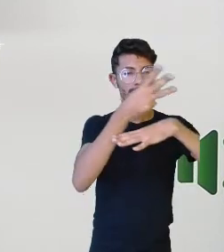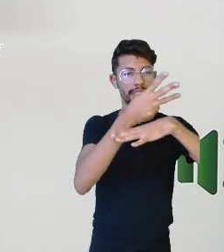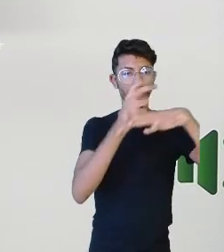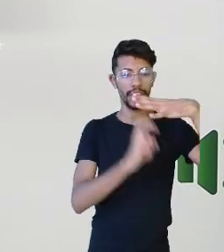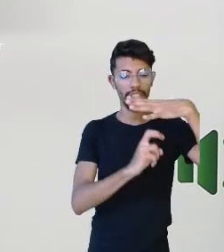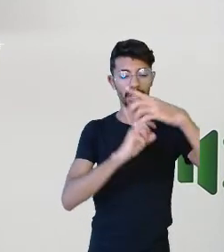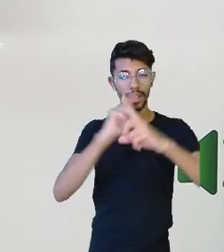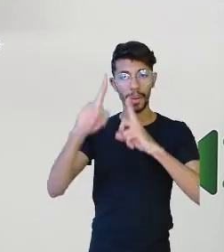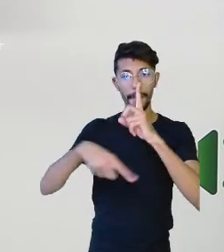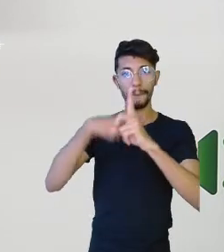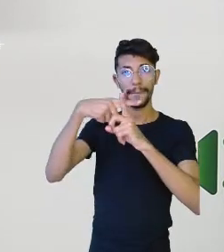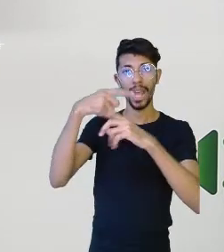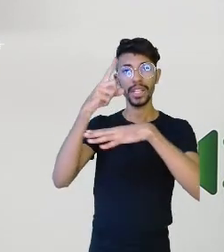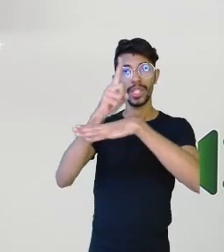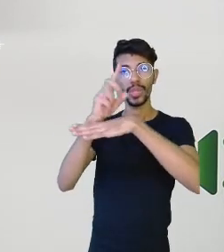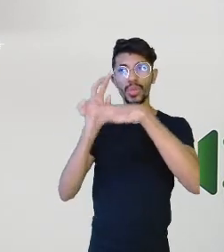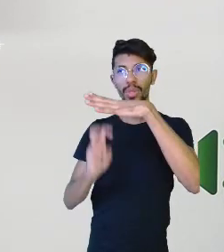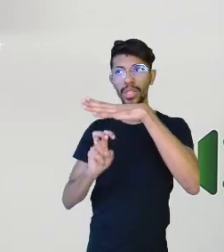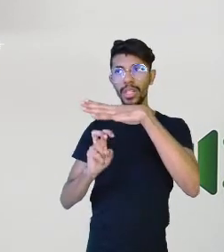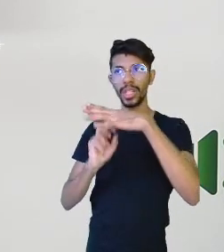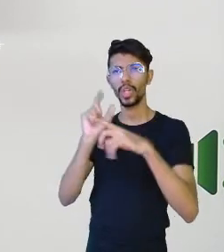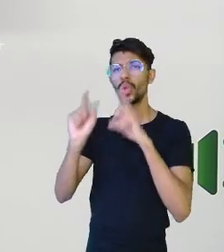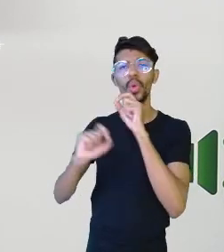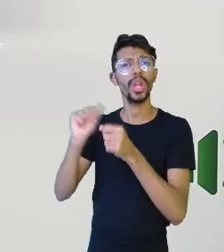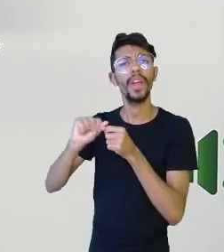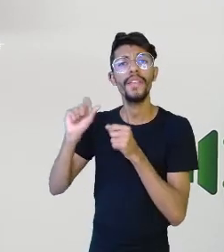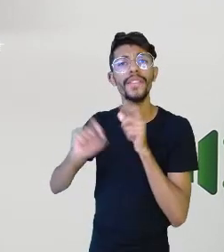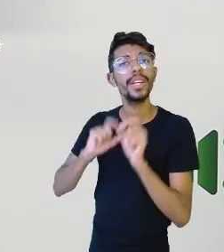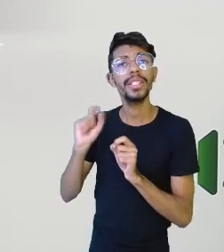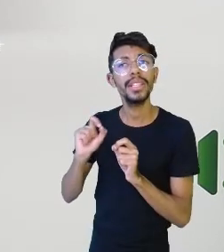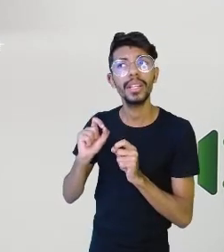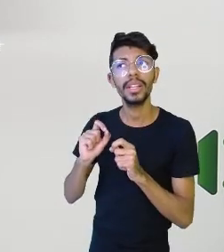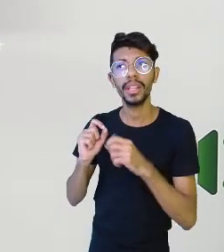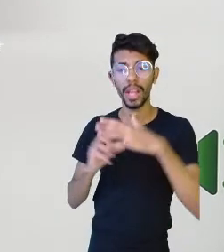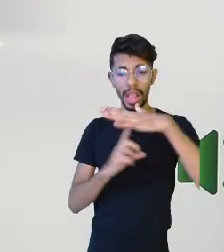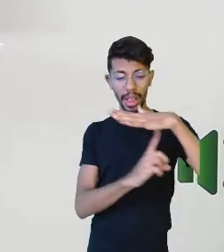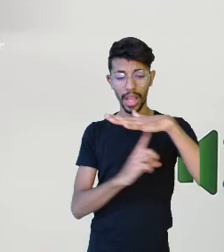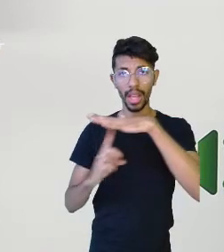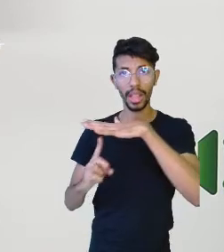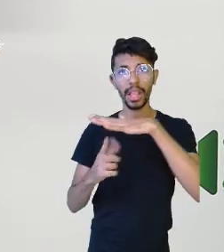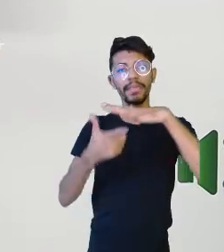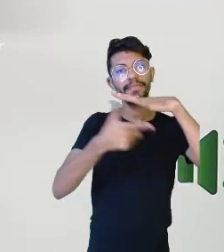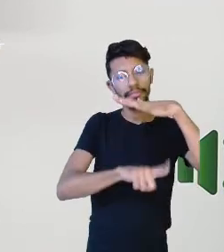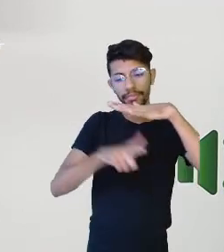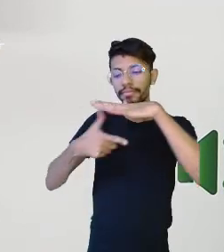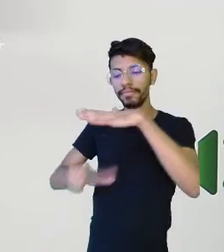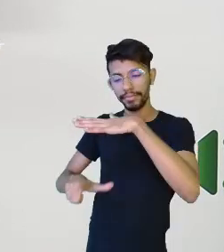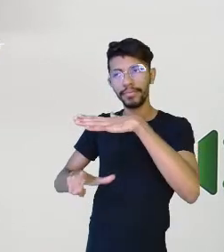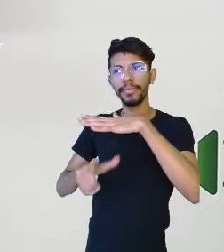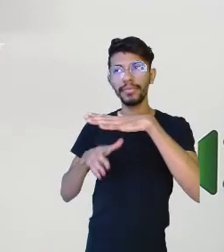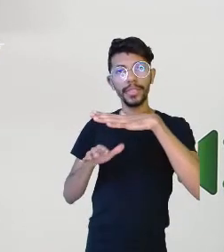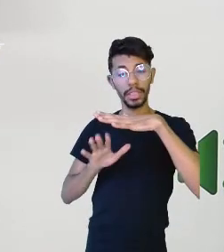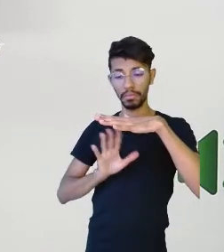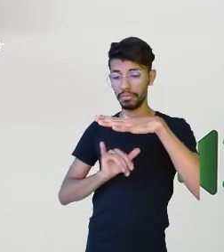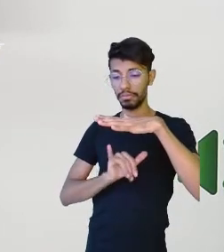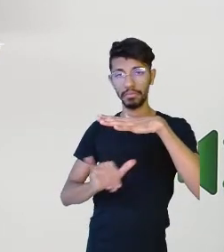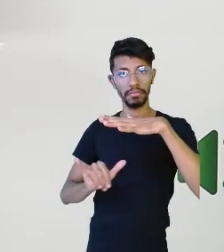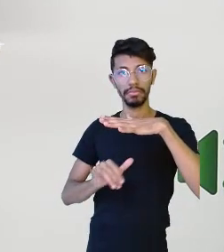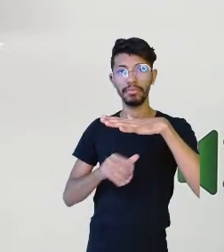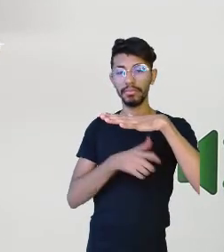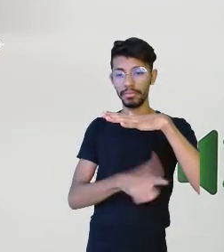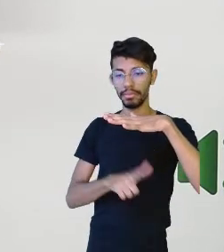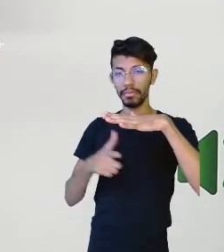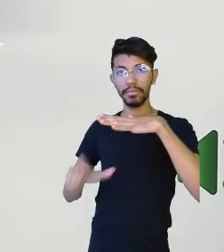3/5 mais 1/5. O que é que eu faço com o denominador? Repito, deixa ele quieto. Eu